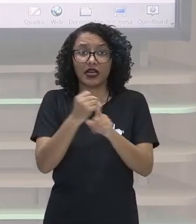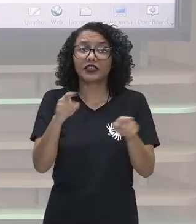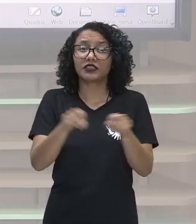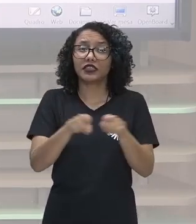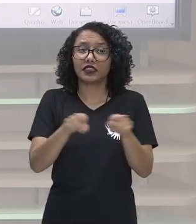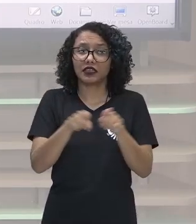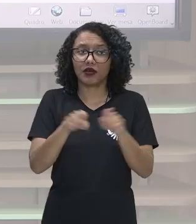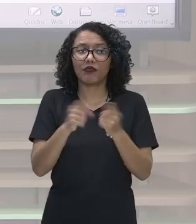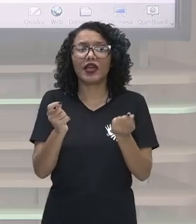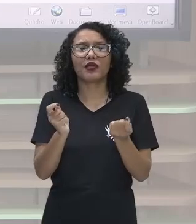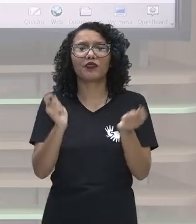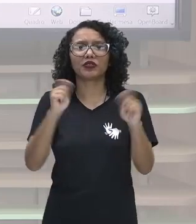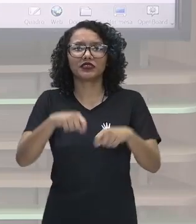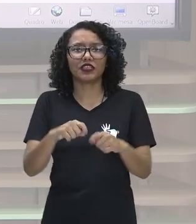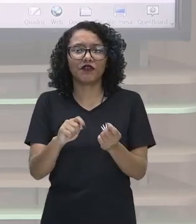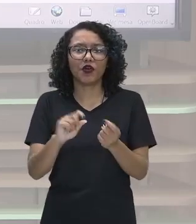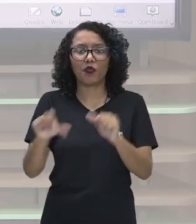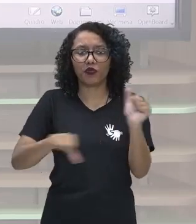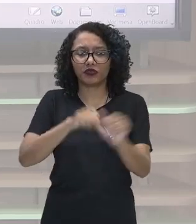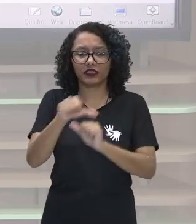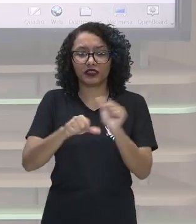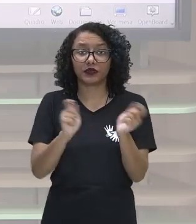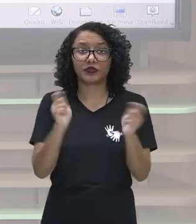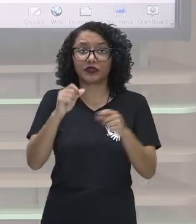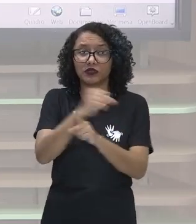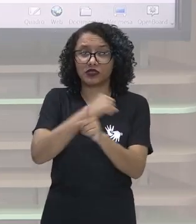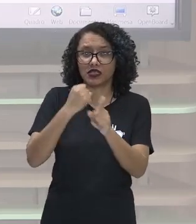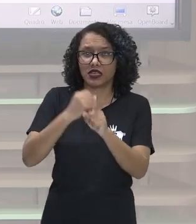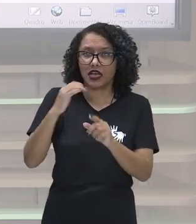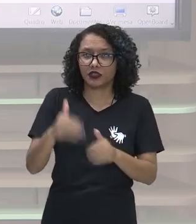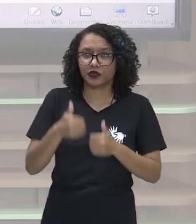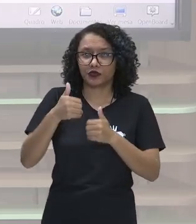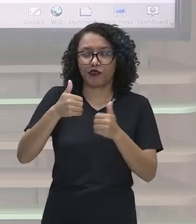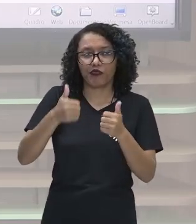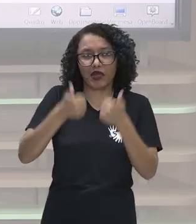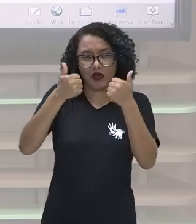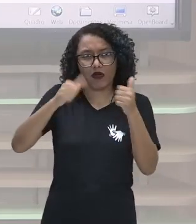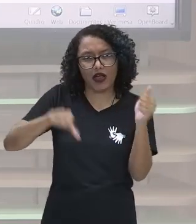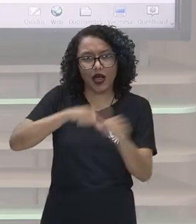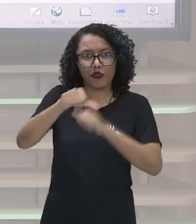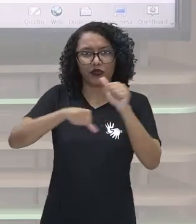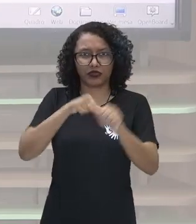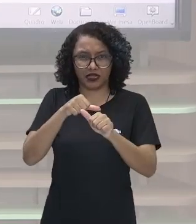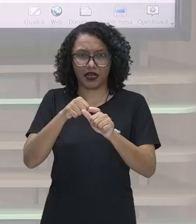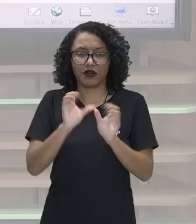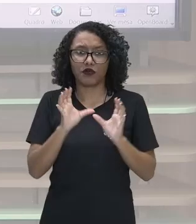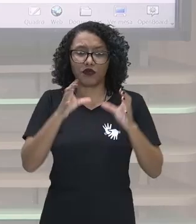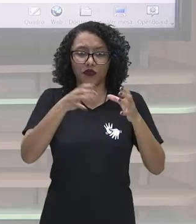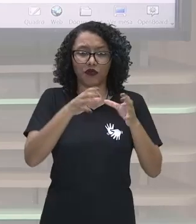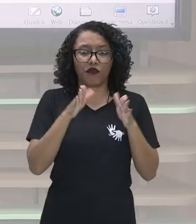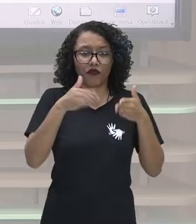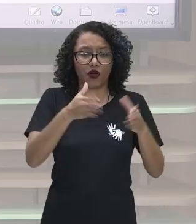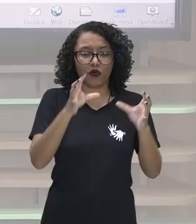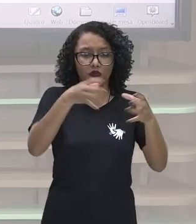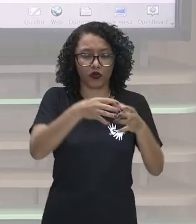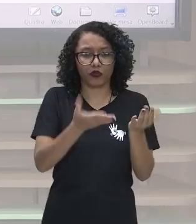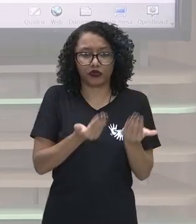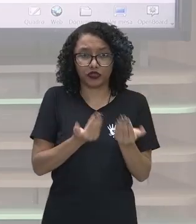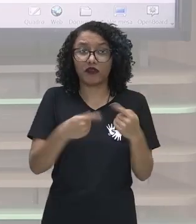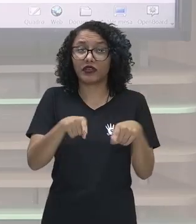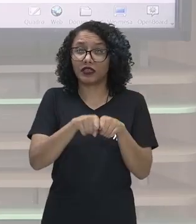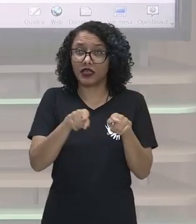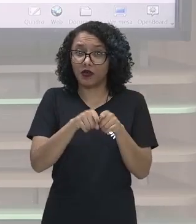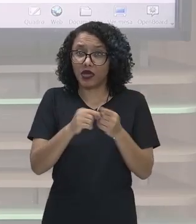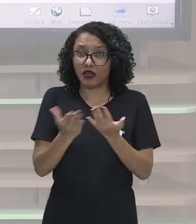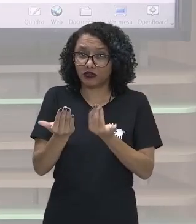trazer melhorias para a sociedade de uma forma geral e para os jovens, vocês e os jovens que ainda virão pela frente,